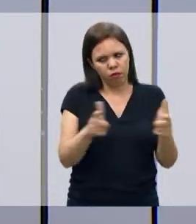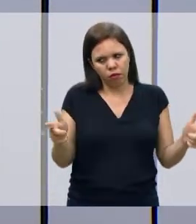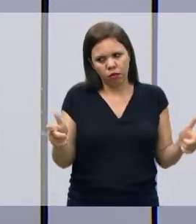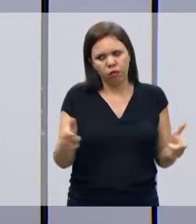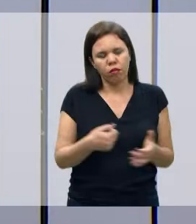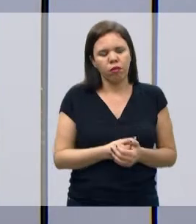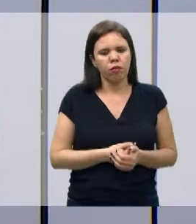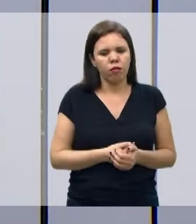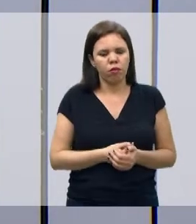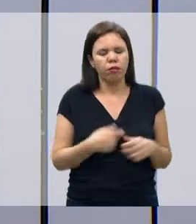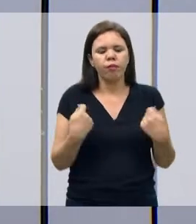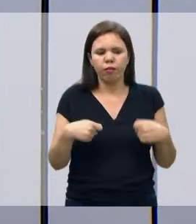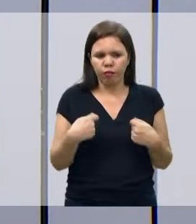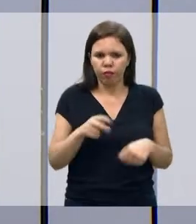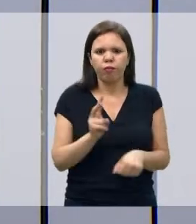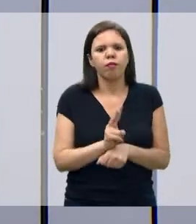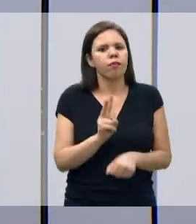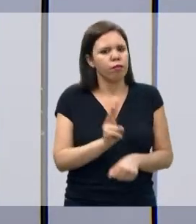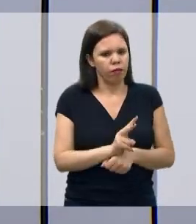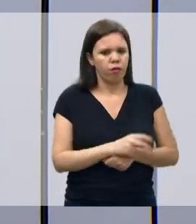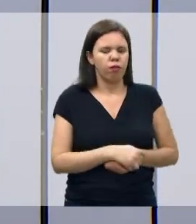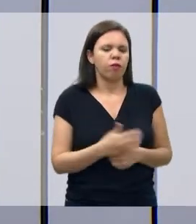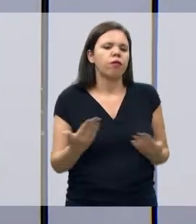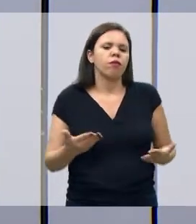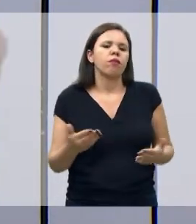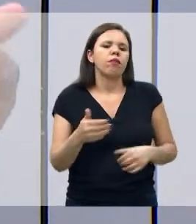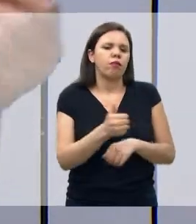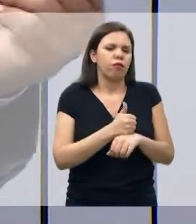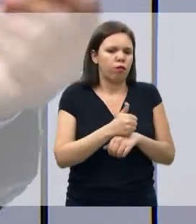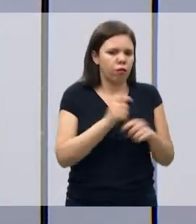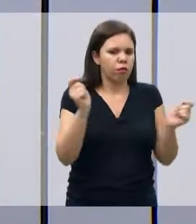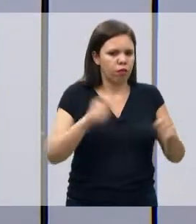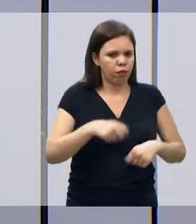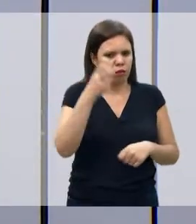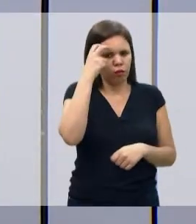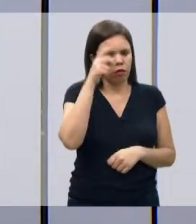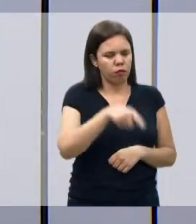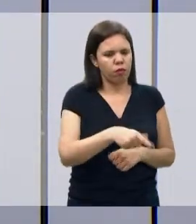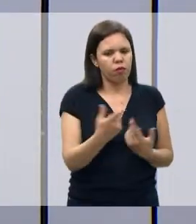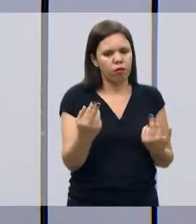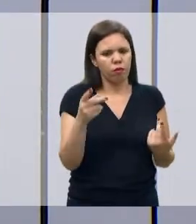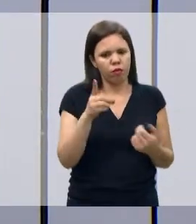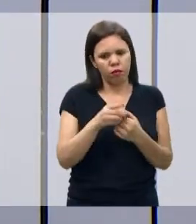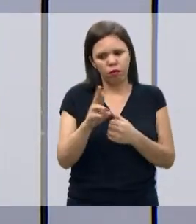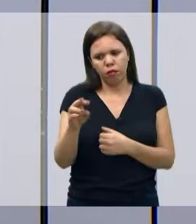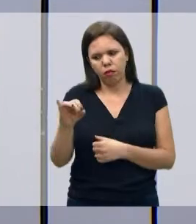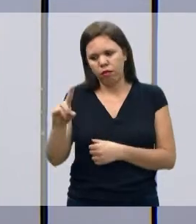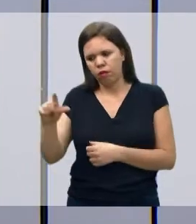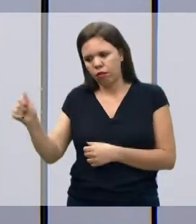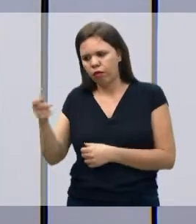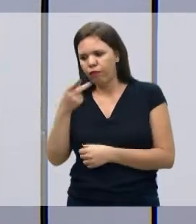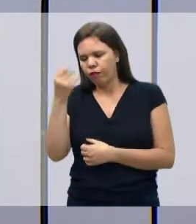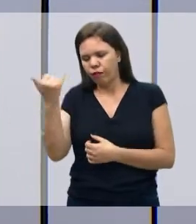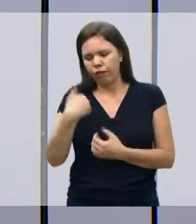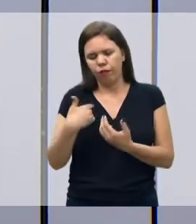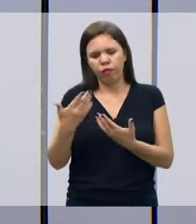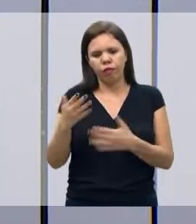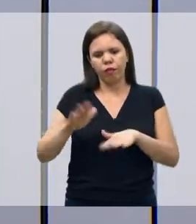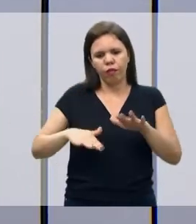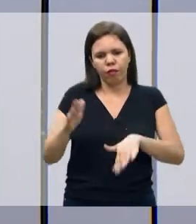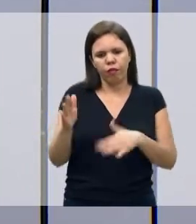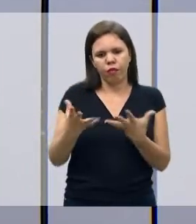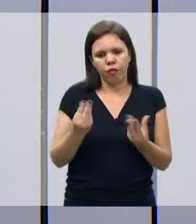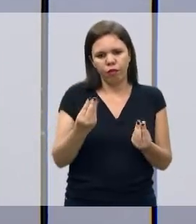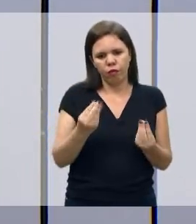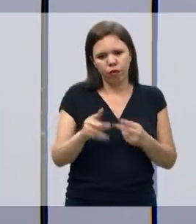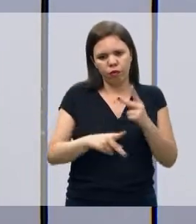crescendo e ela precisa de cuidado. E hoje um profissional capacitado, como a doutora Silvia falou, às vezes